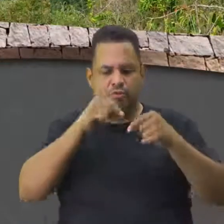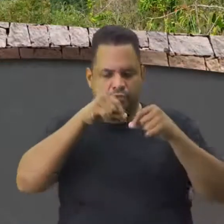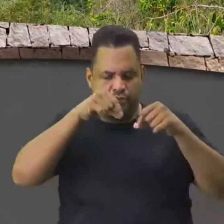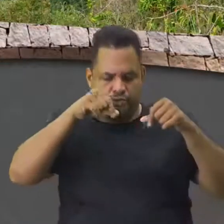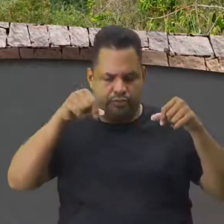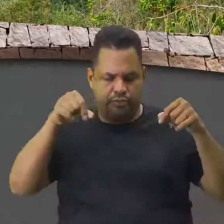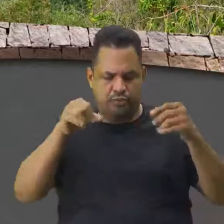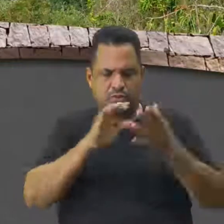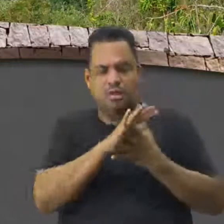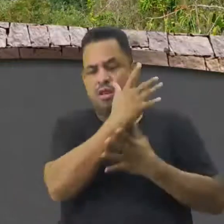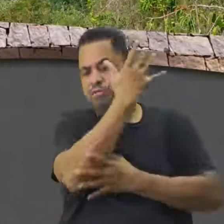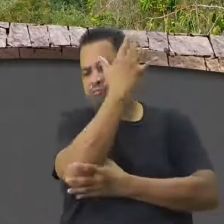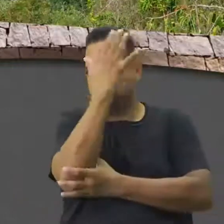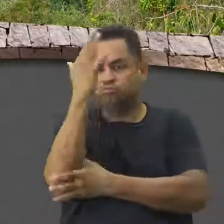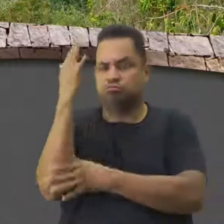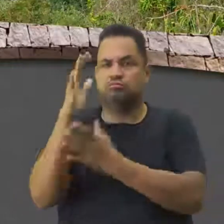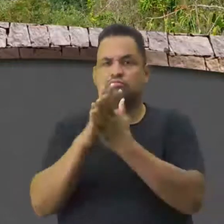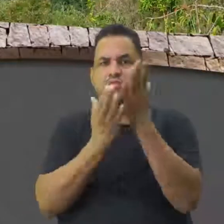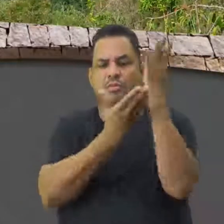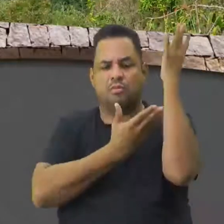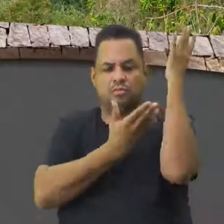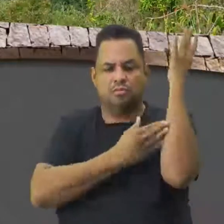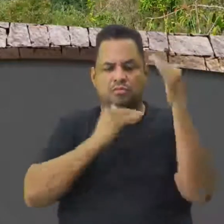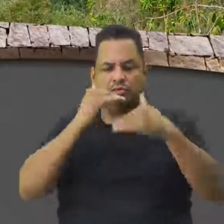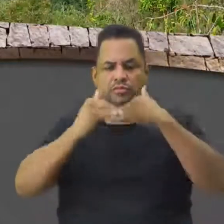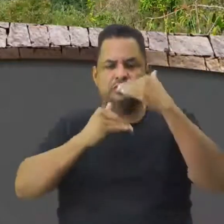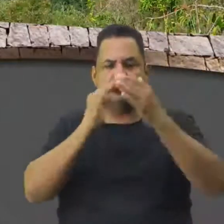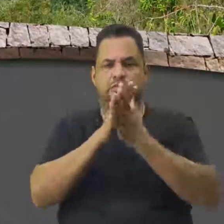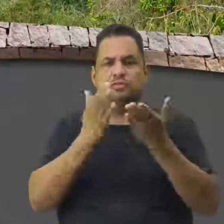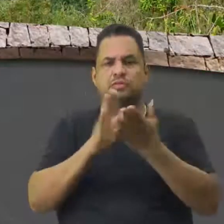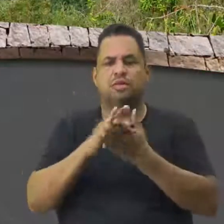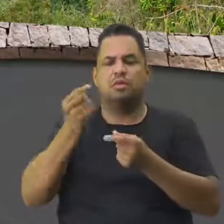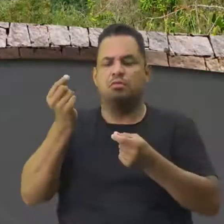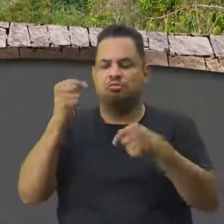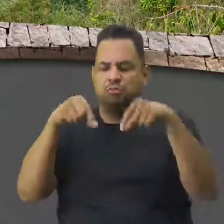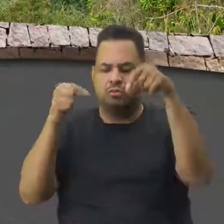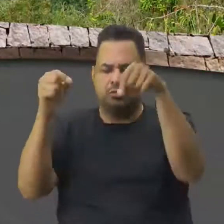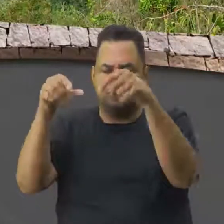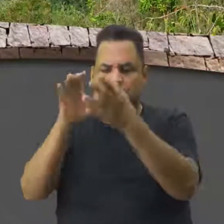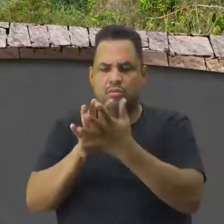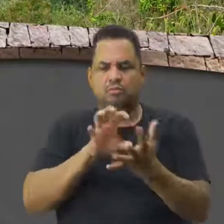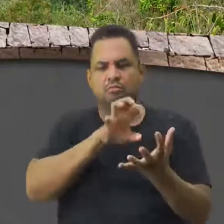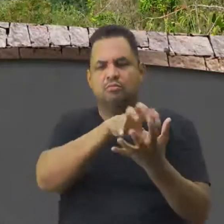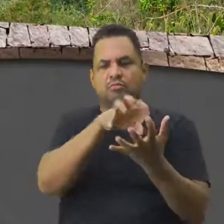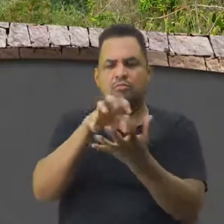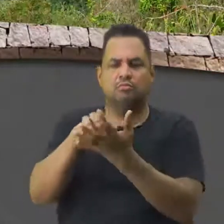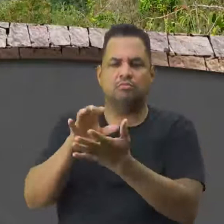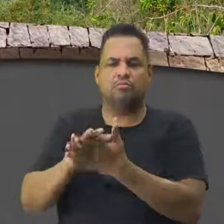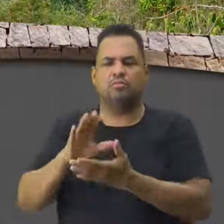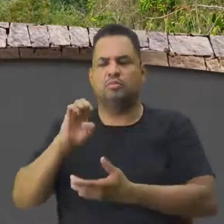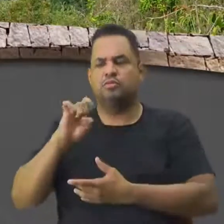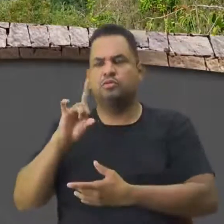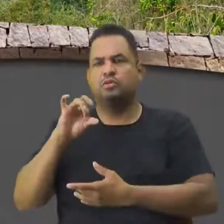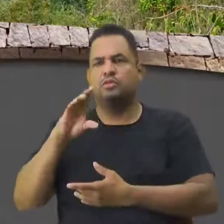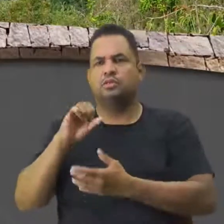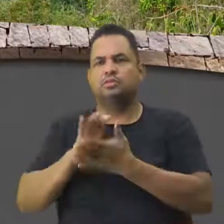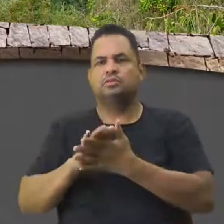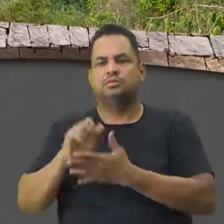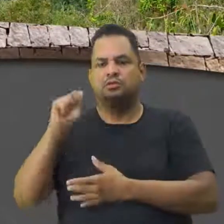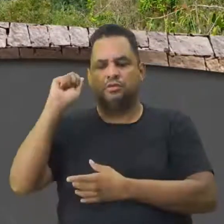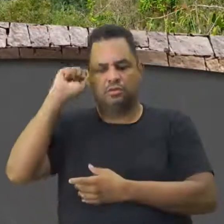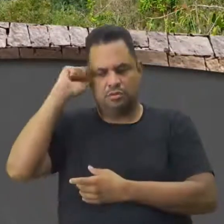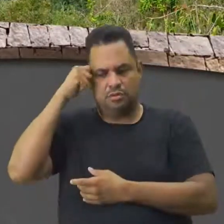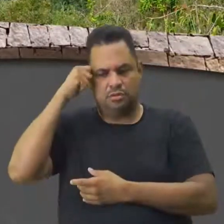seringais da Amazônia, desenvolveram numa estufa e plantaram lá nas suas colônias do Sudeste Asiático. A região entrou